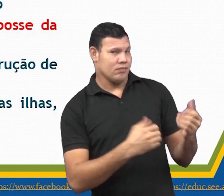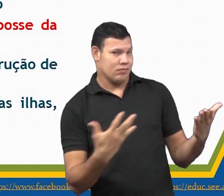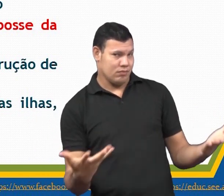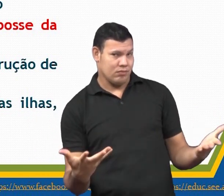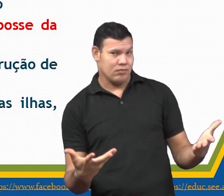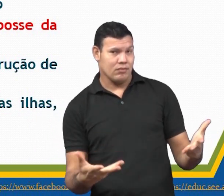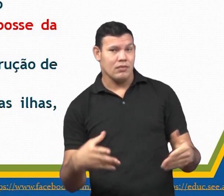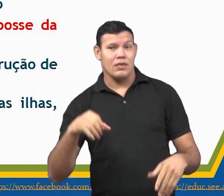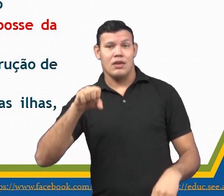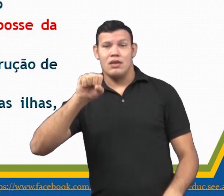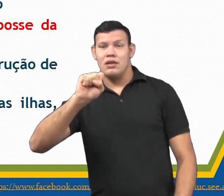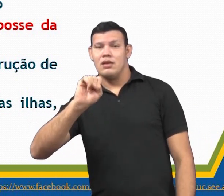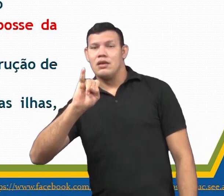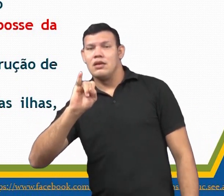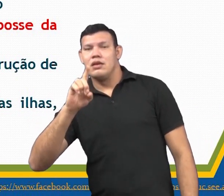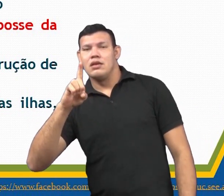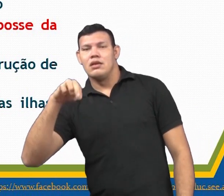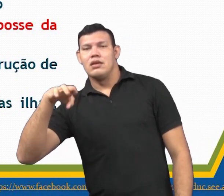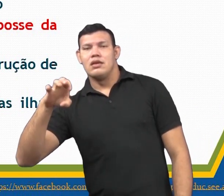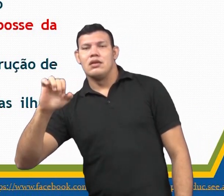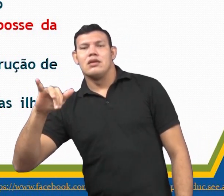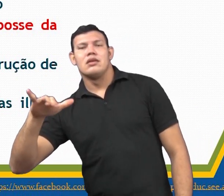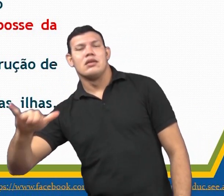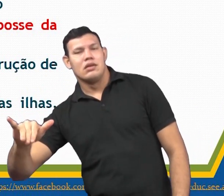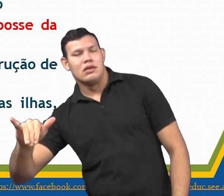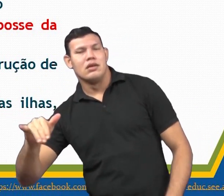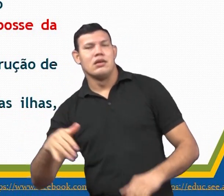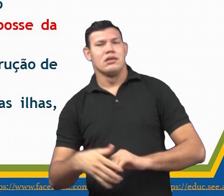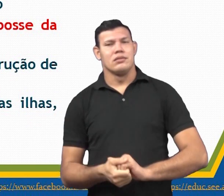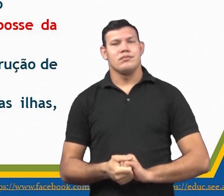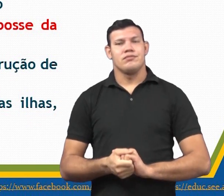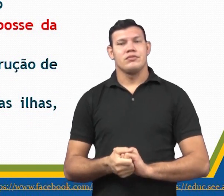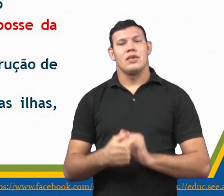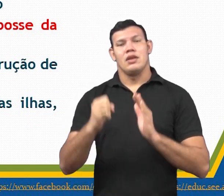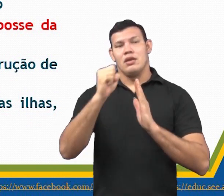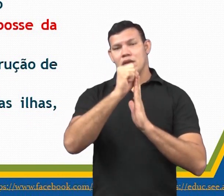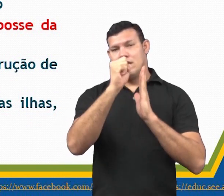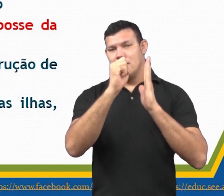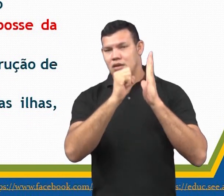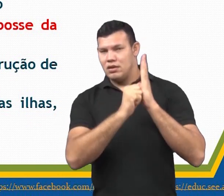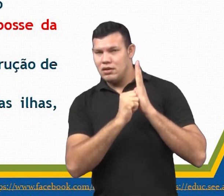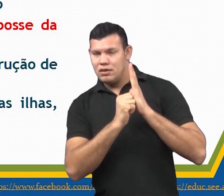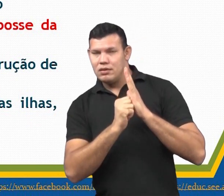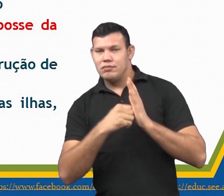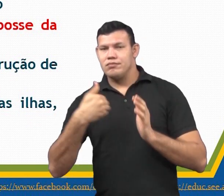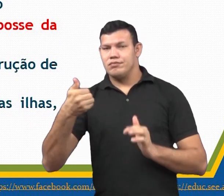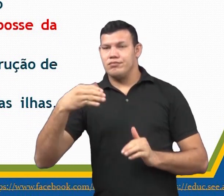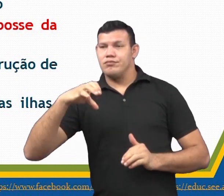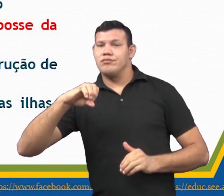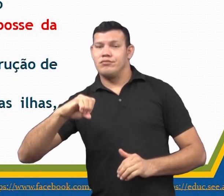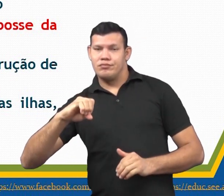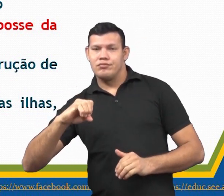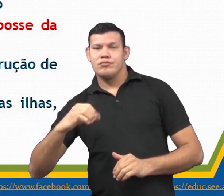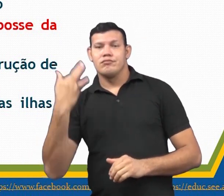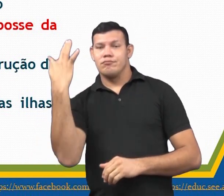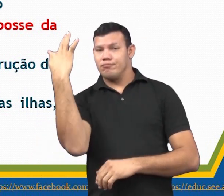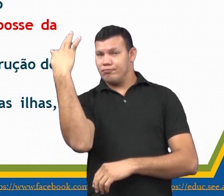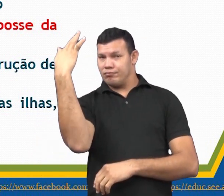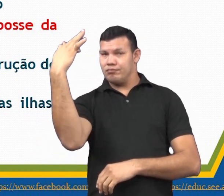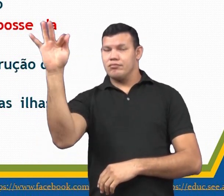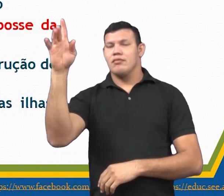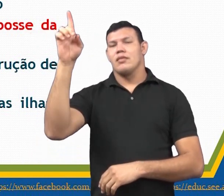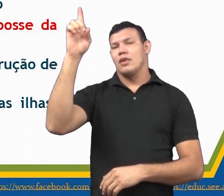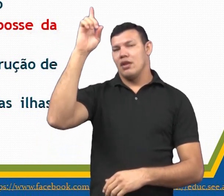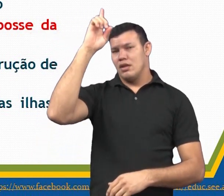e também de outros arquipélagos. Já no século XIX, o Reino Unido, França e Alemanha